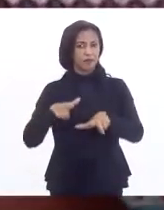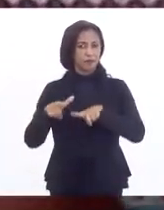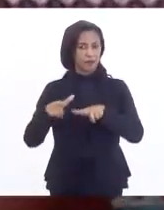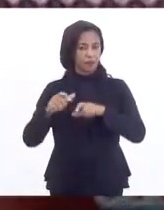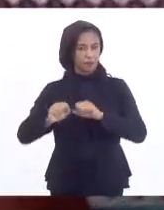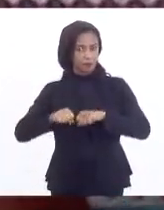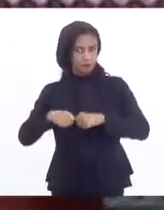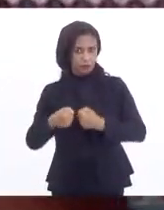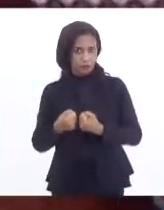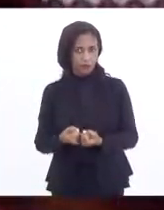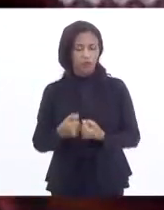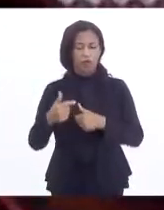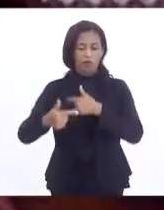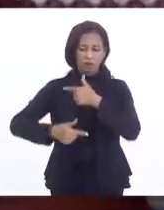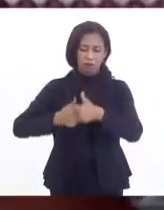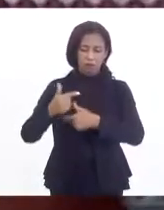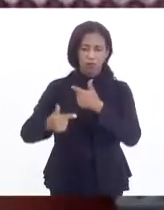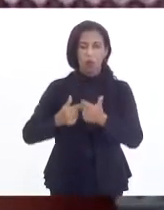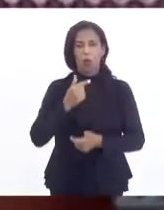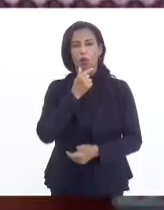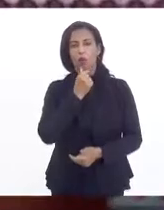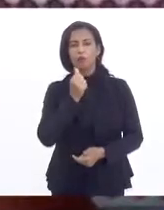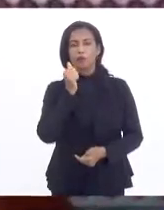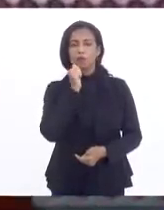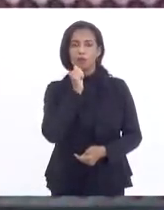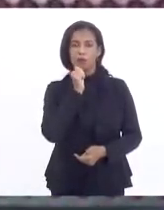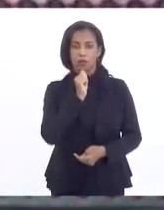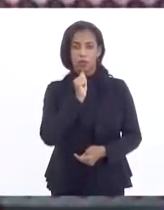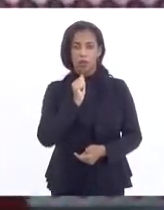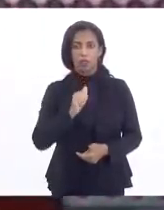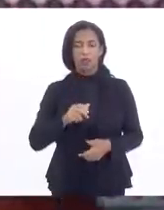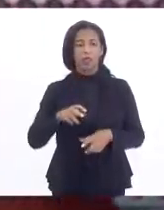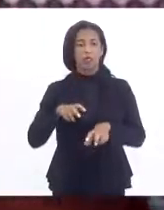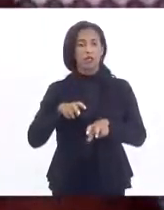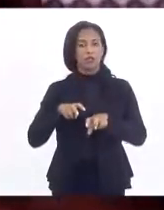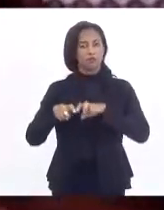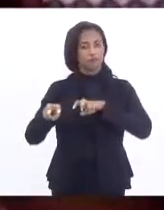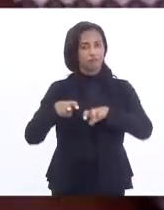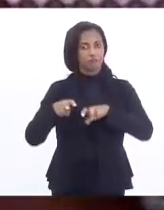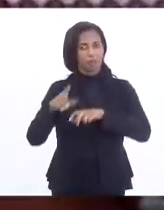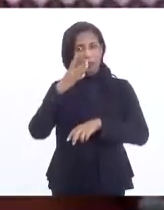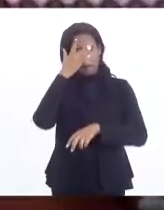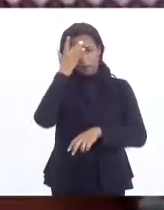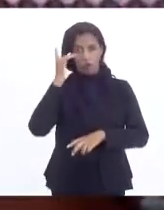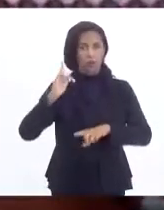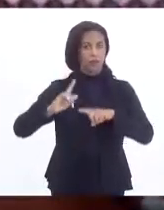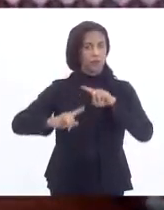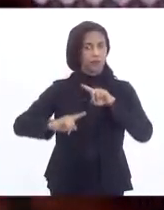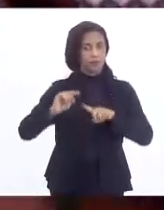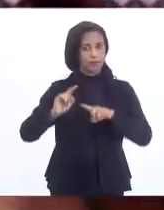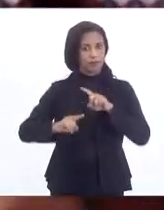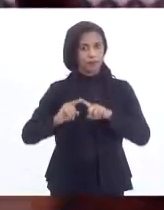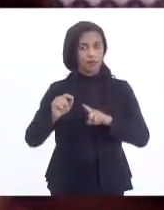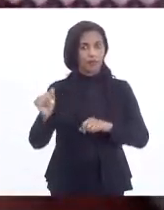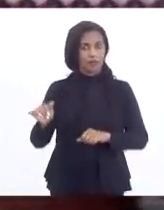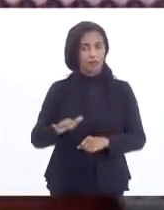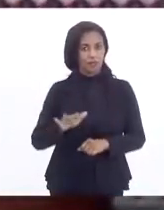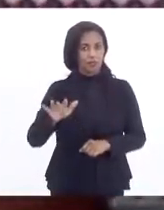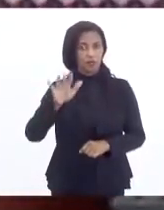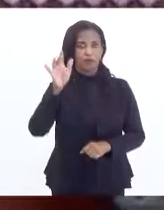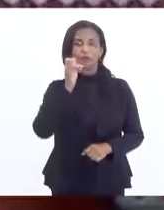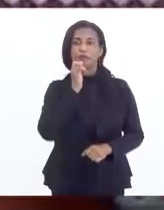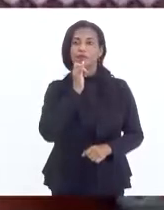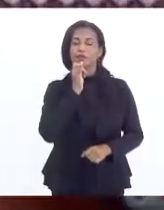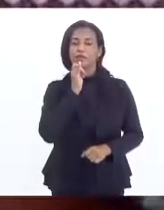reforço, né, trabalhadores e trabalhadoras, né, do transporte de pessoas e de mercadorias. Nas favelas, por